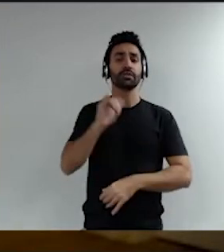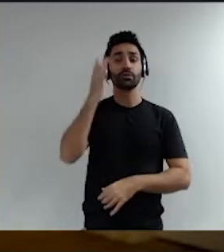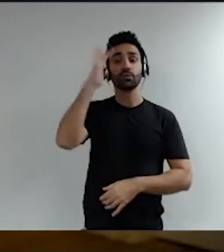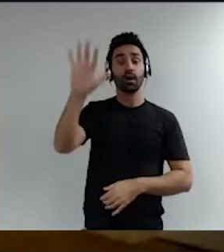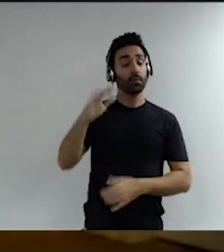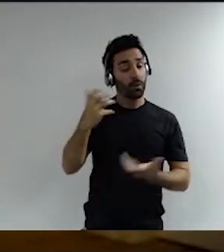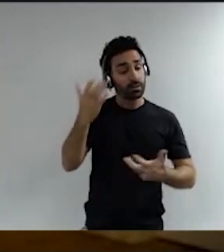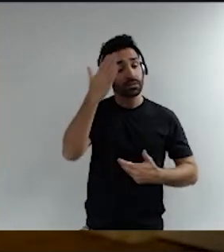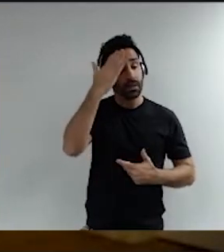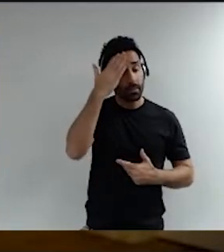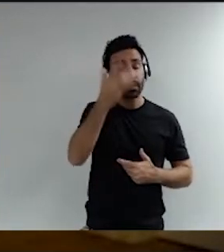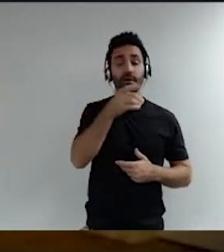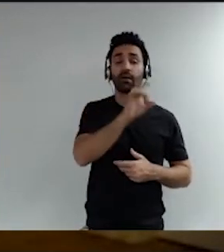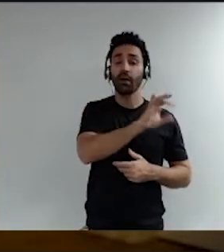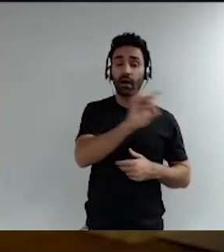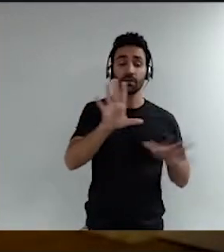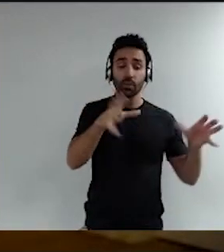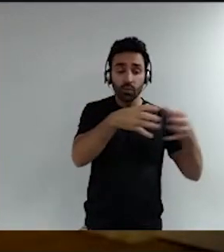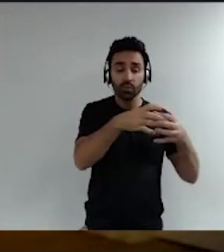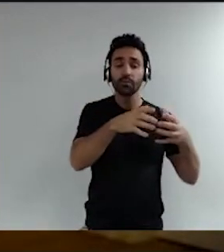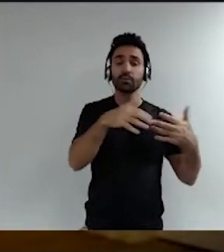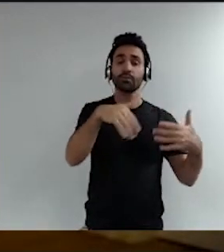de cada membro do colegiado.